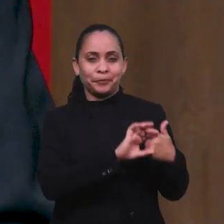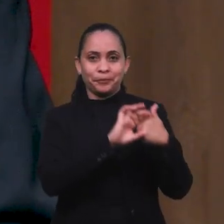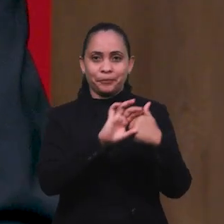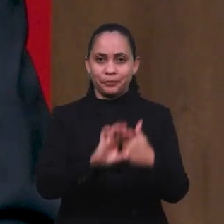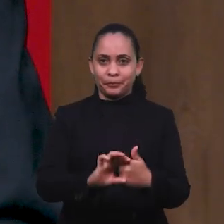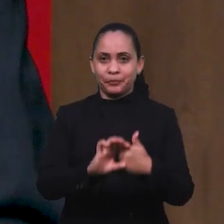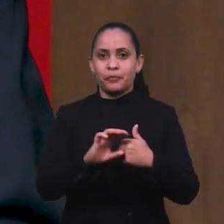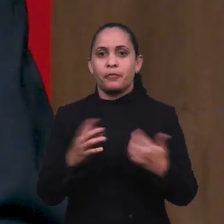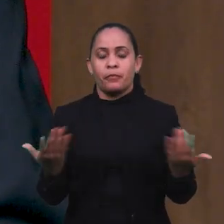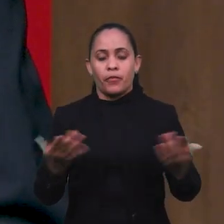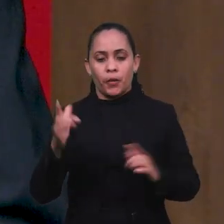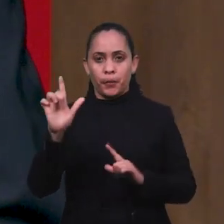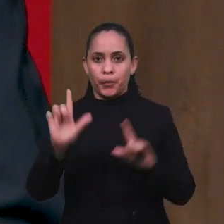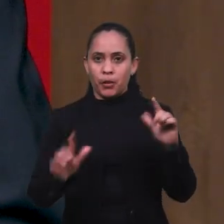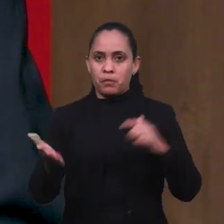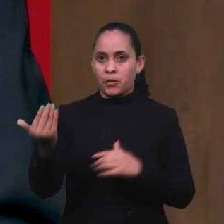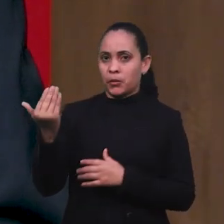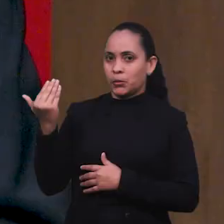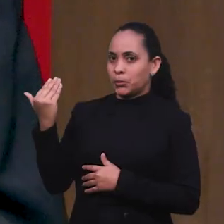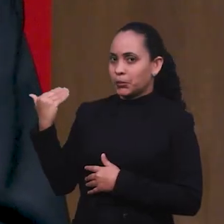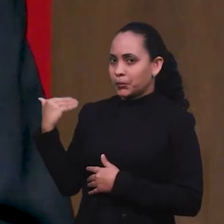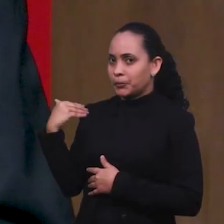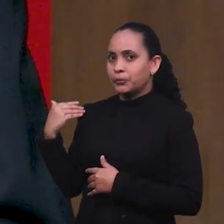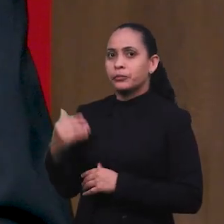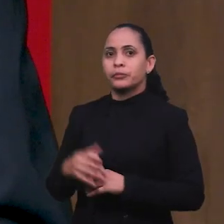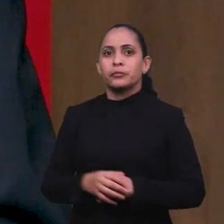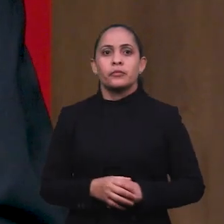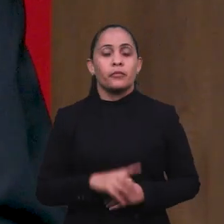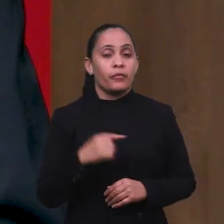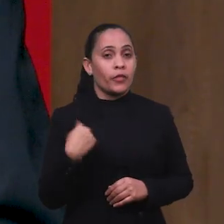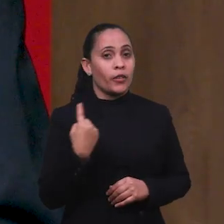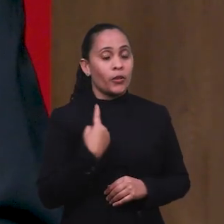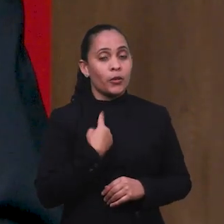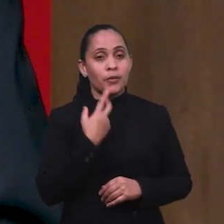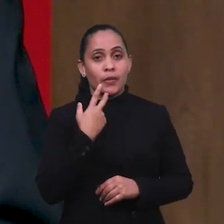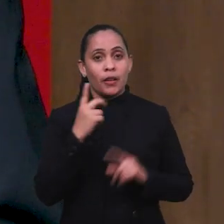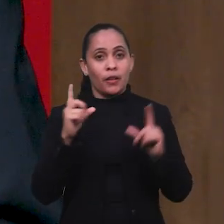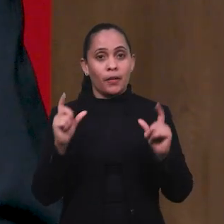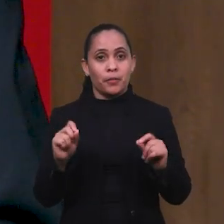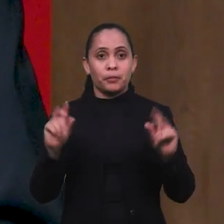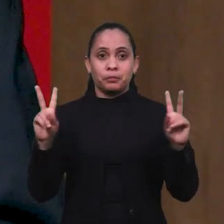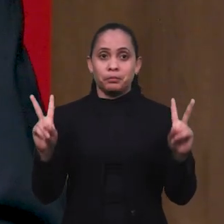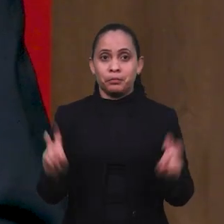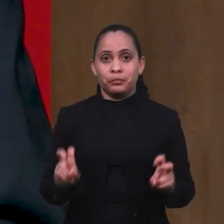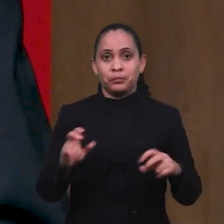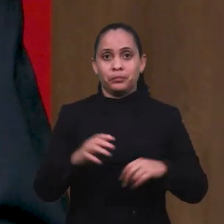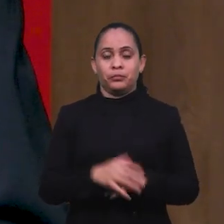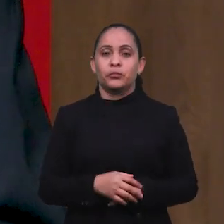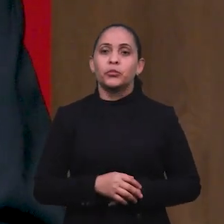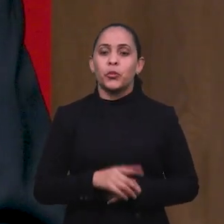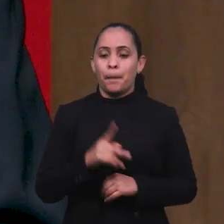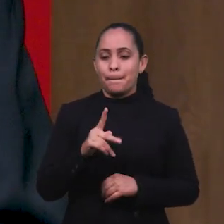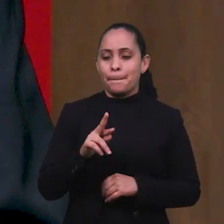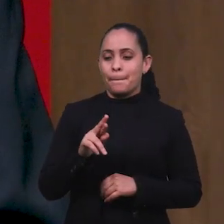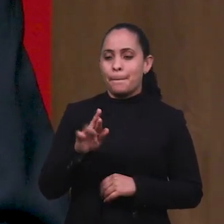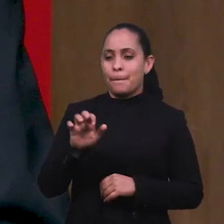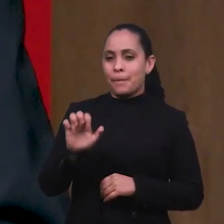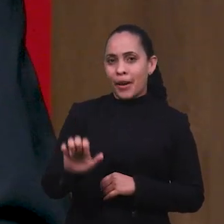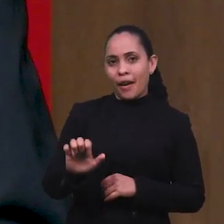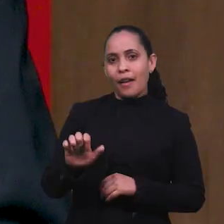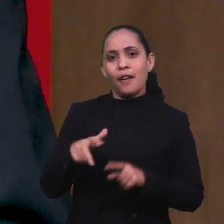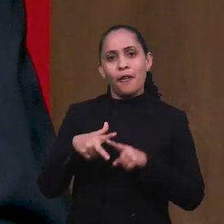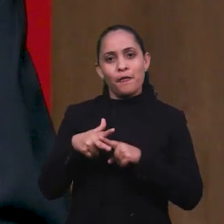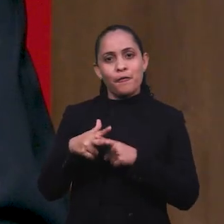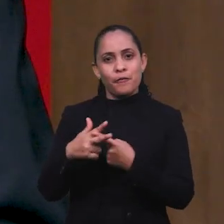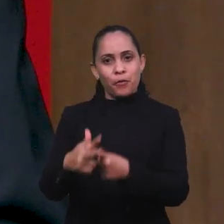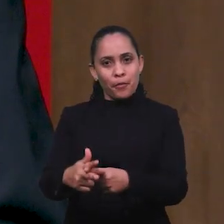Cristianismo. Nos últimos episódios, nós falamos a respeito dos pré-reformadores.